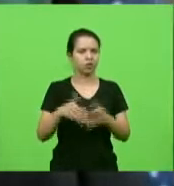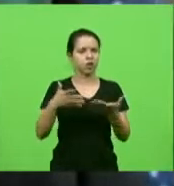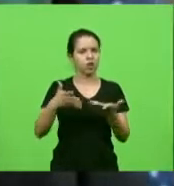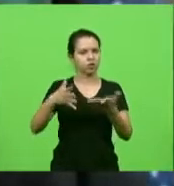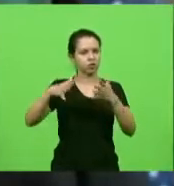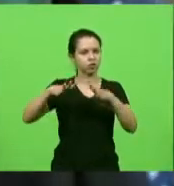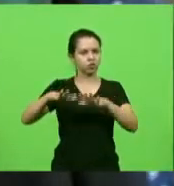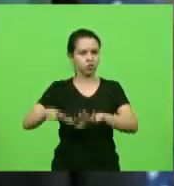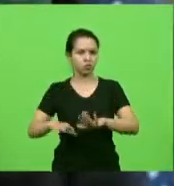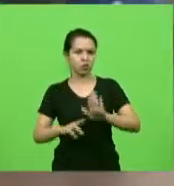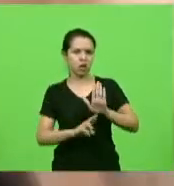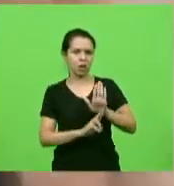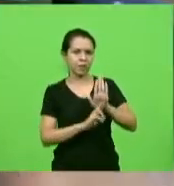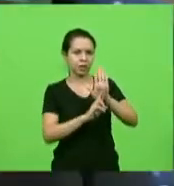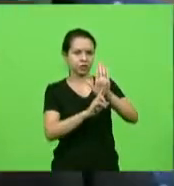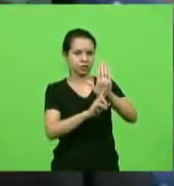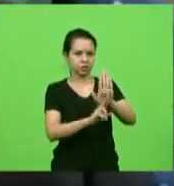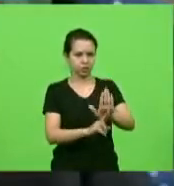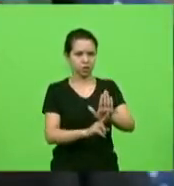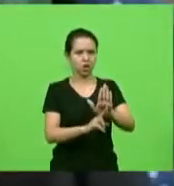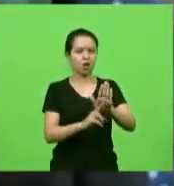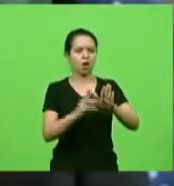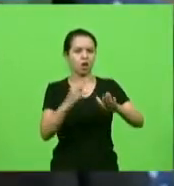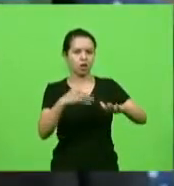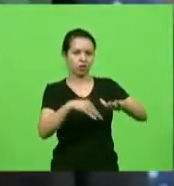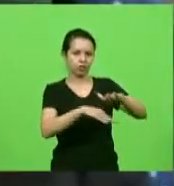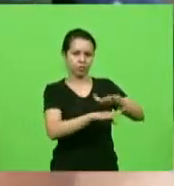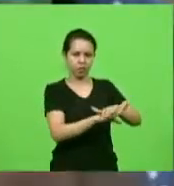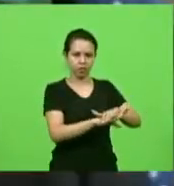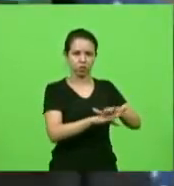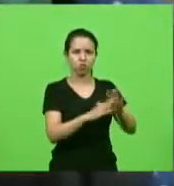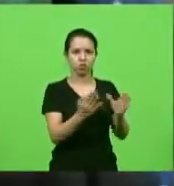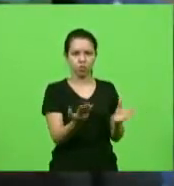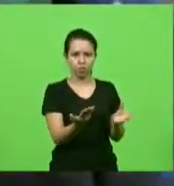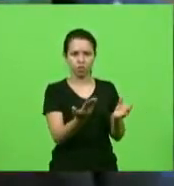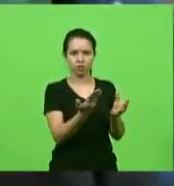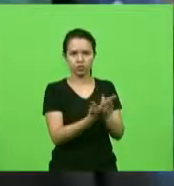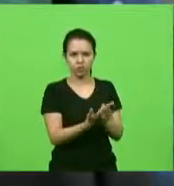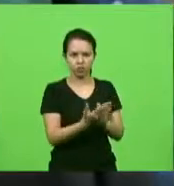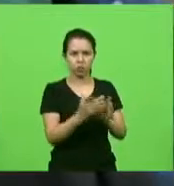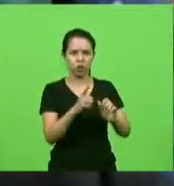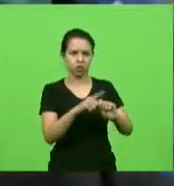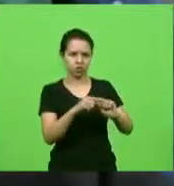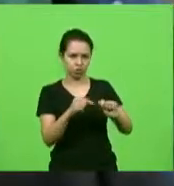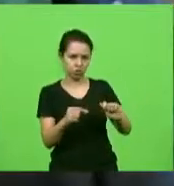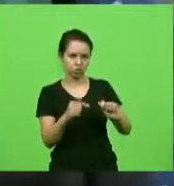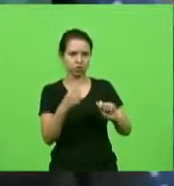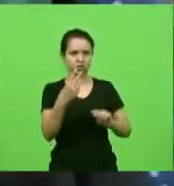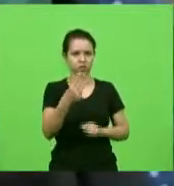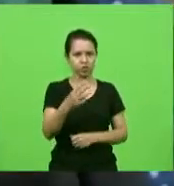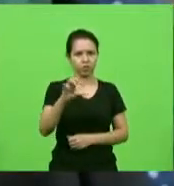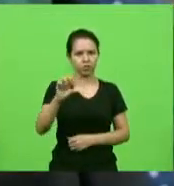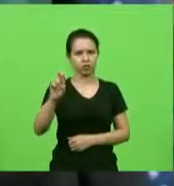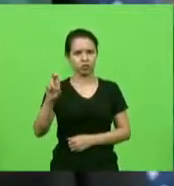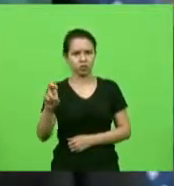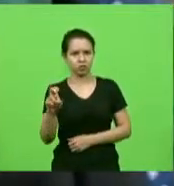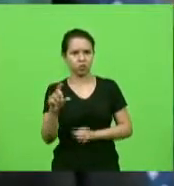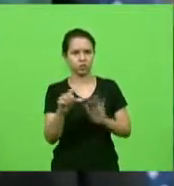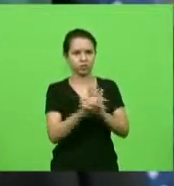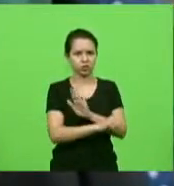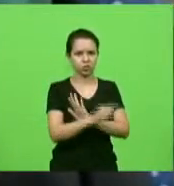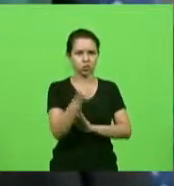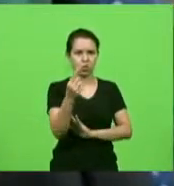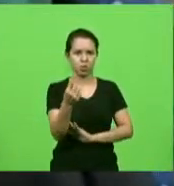rejeição da representação e consequente arquivamento do processo com fulcro nos artigos 395 inciso 1 e 3